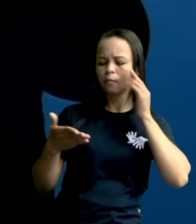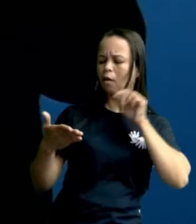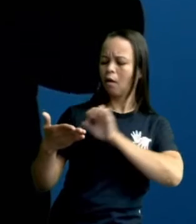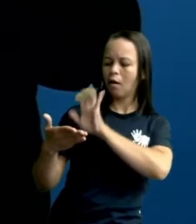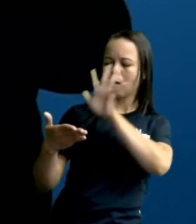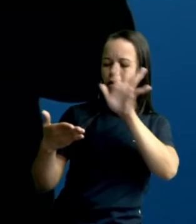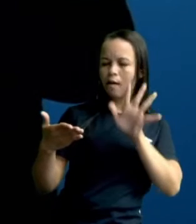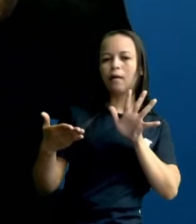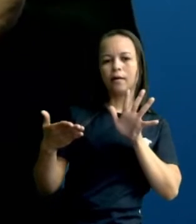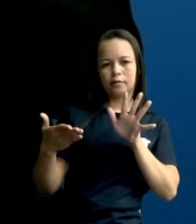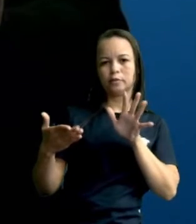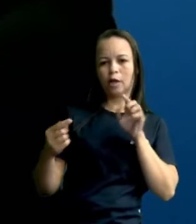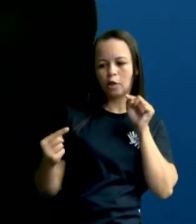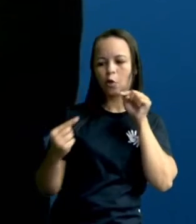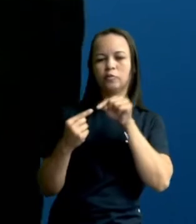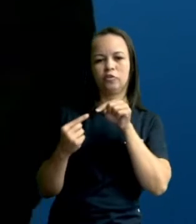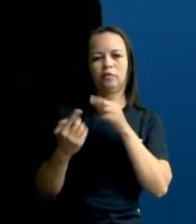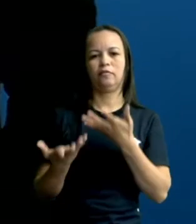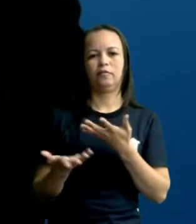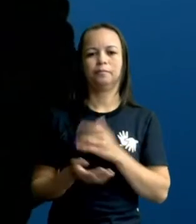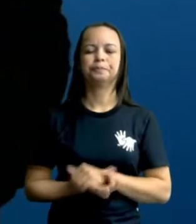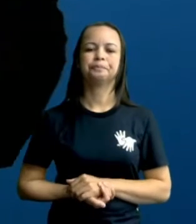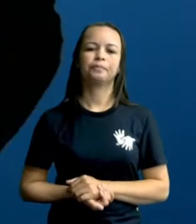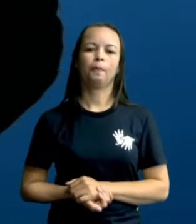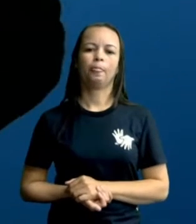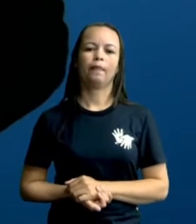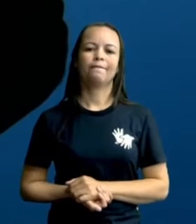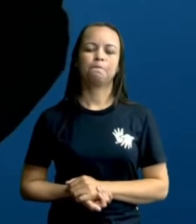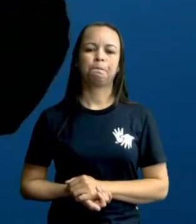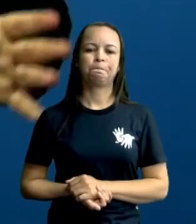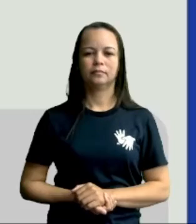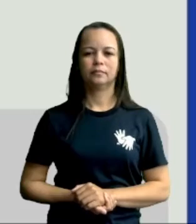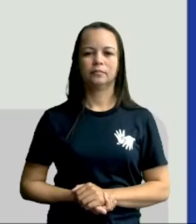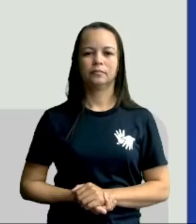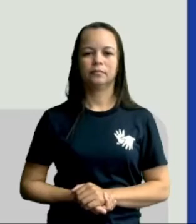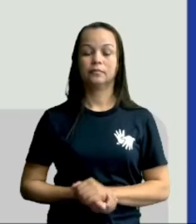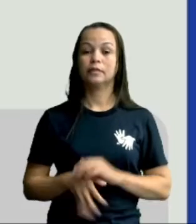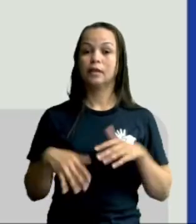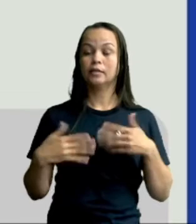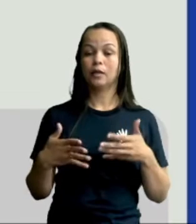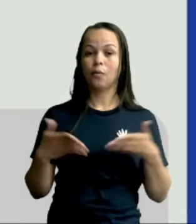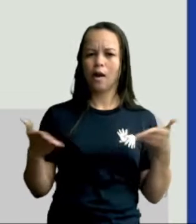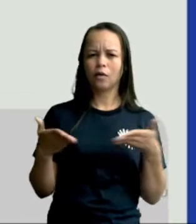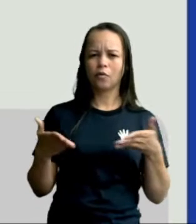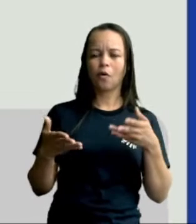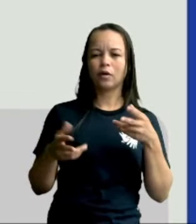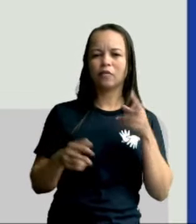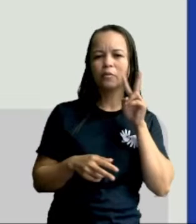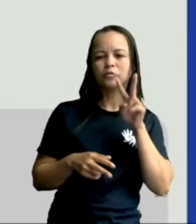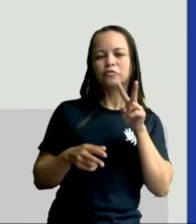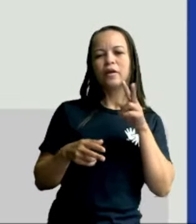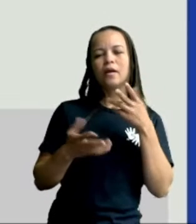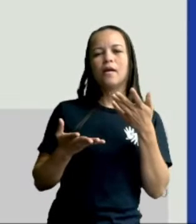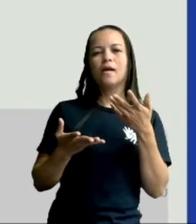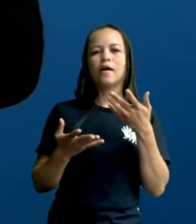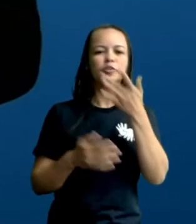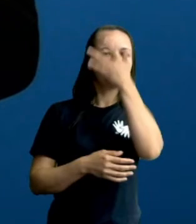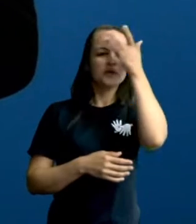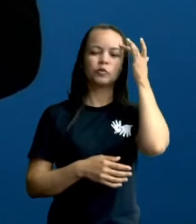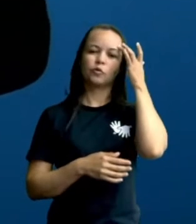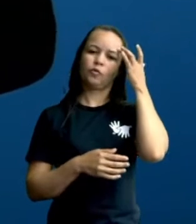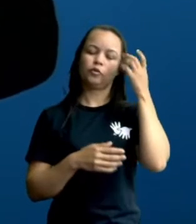clara e objetiva, tá bom? Prosseguindo, gente, vamos ver agora as pessoas com quem